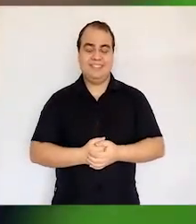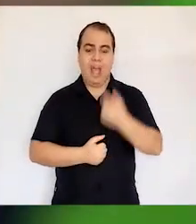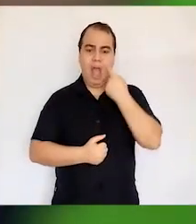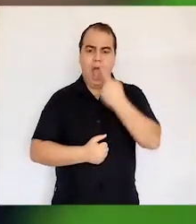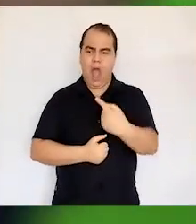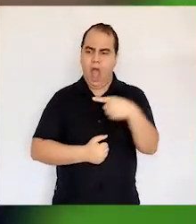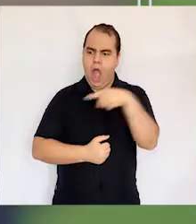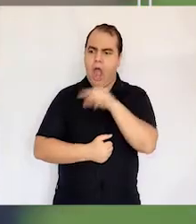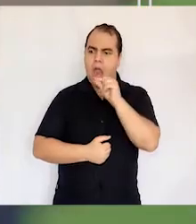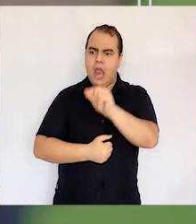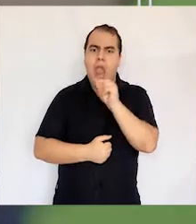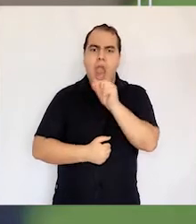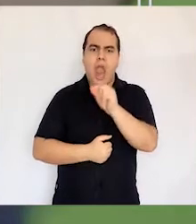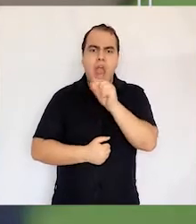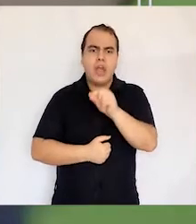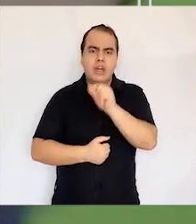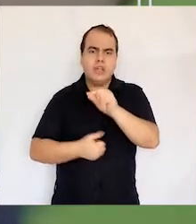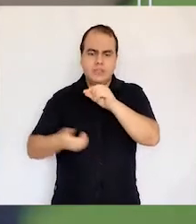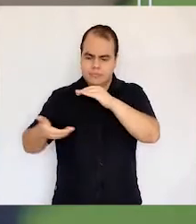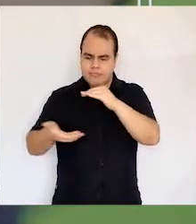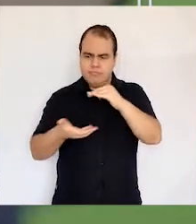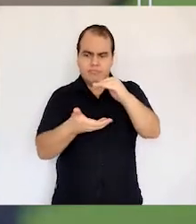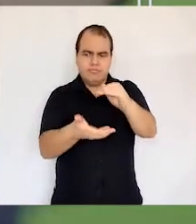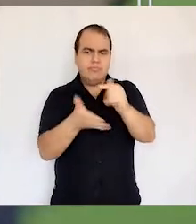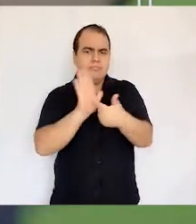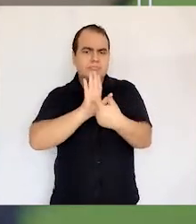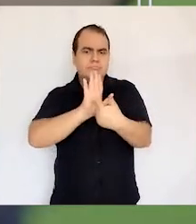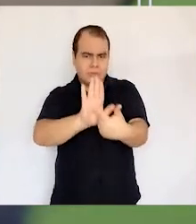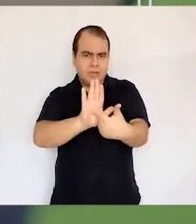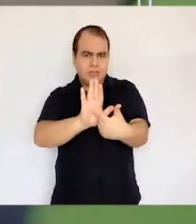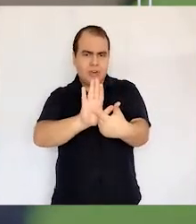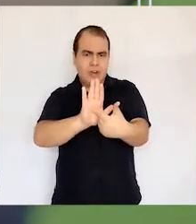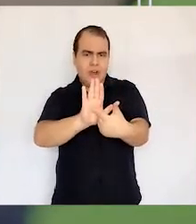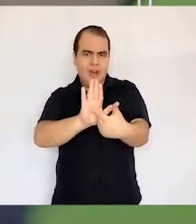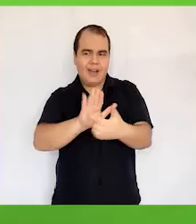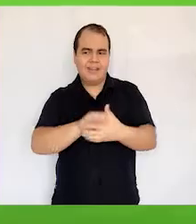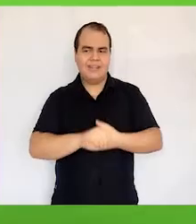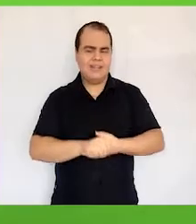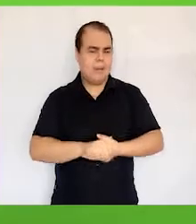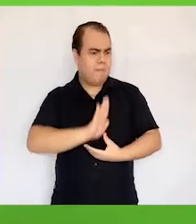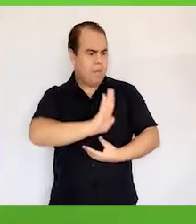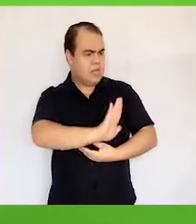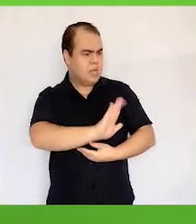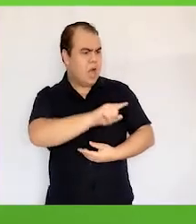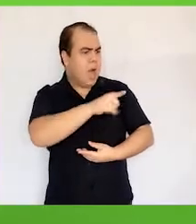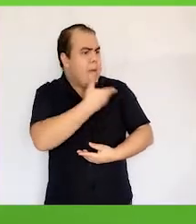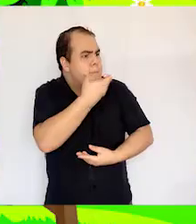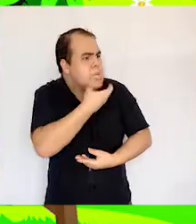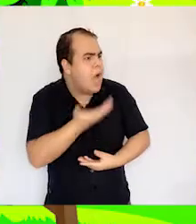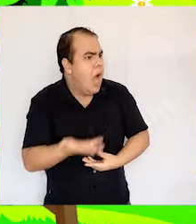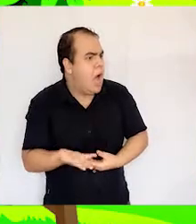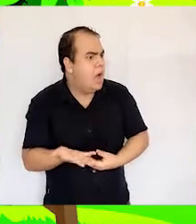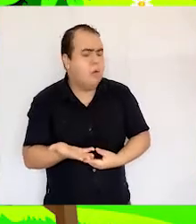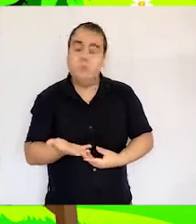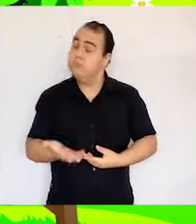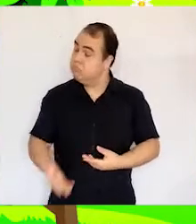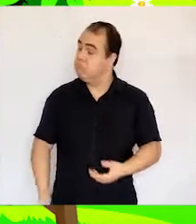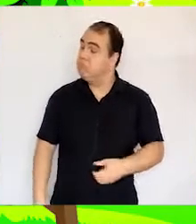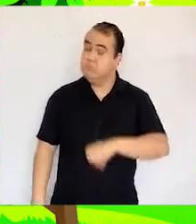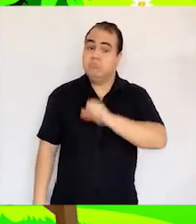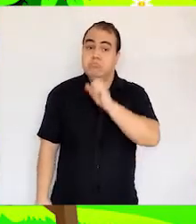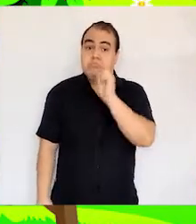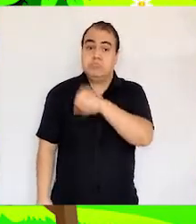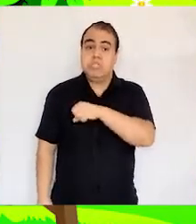E aí, produção? Tá focando? Já focou? Mas, Abelice, isso é uma maçã? É isso